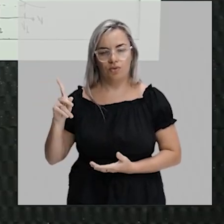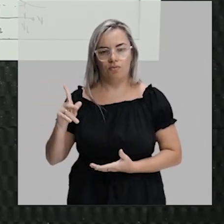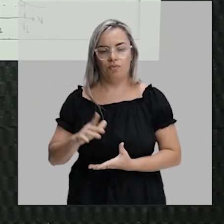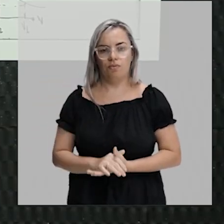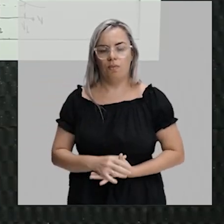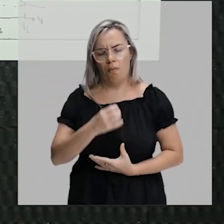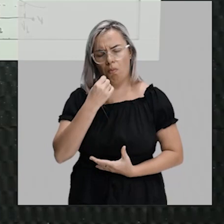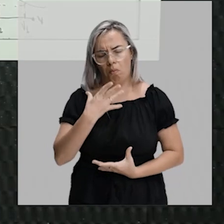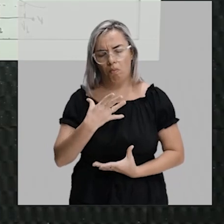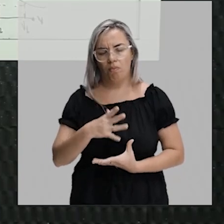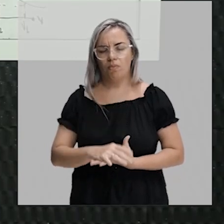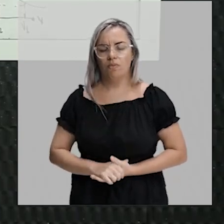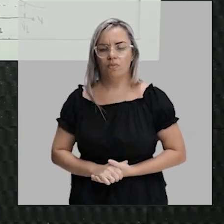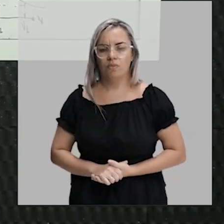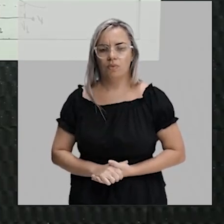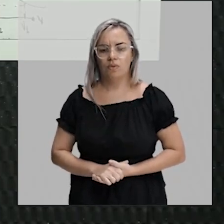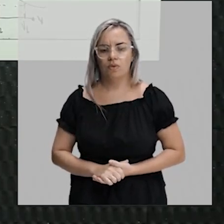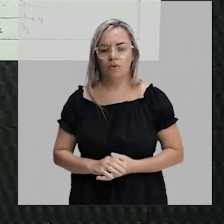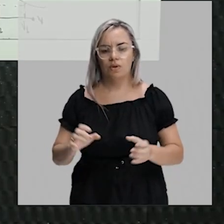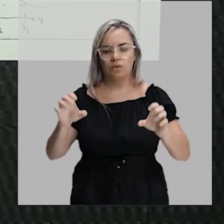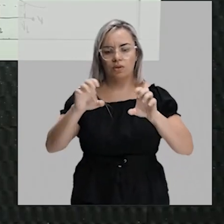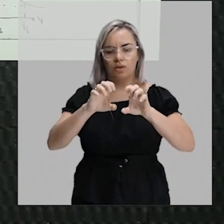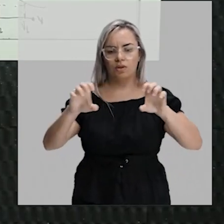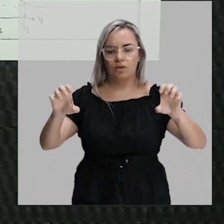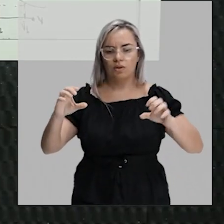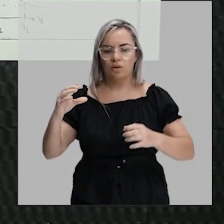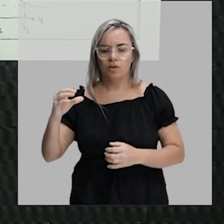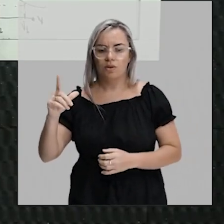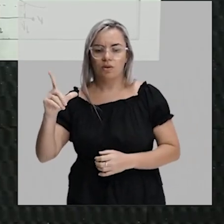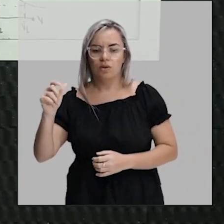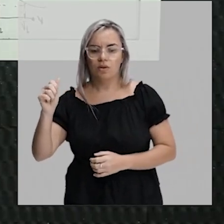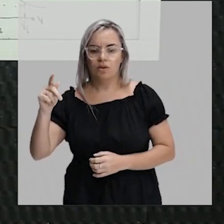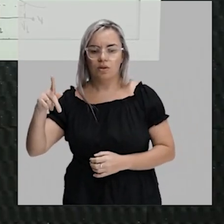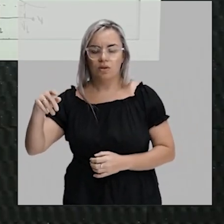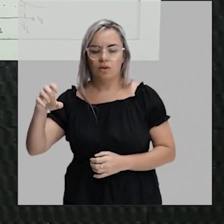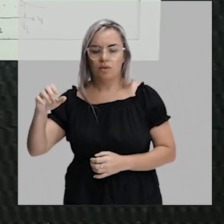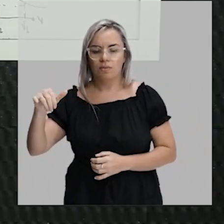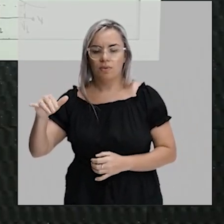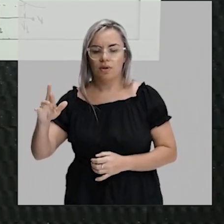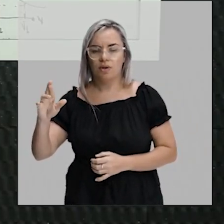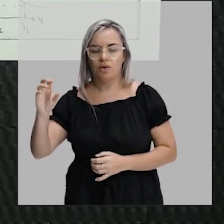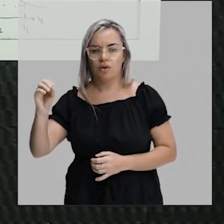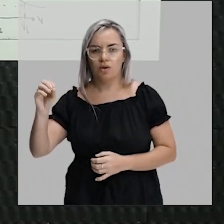Bom, então a equação de Clapeyron, certo? É uma equação em que ela vai